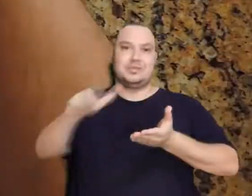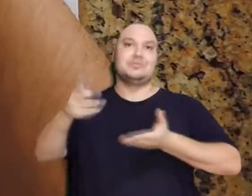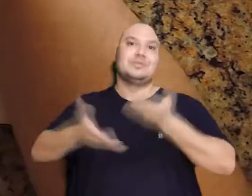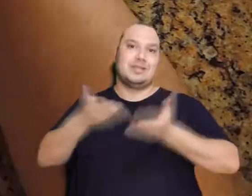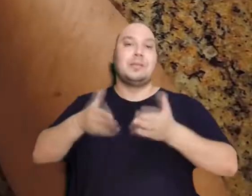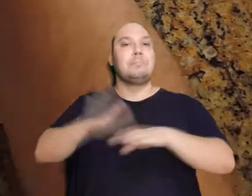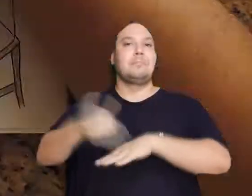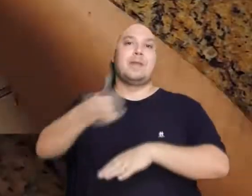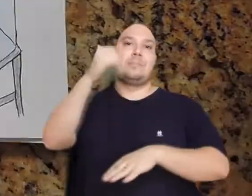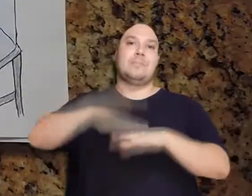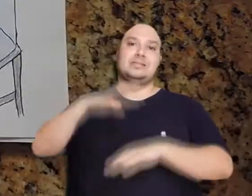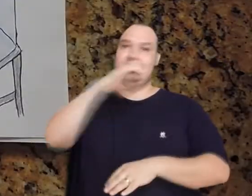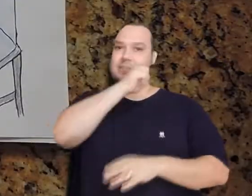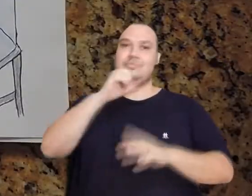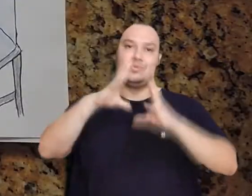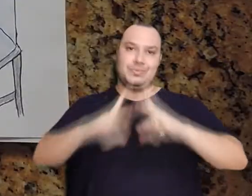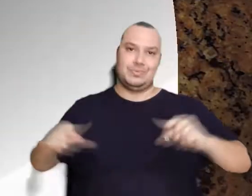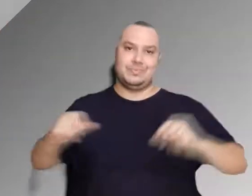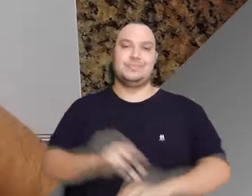seus pacientes.